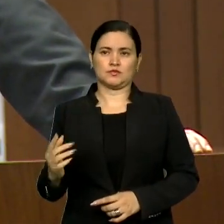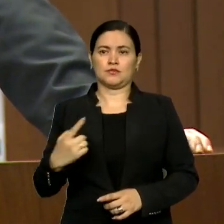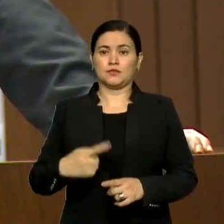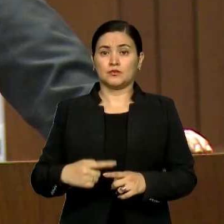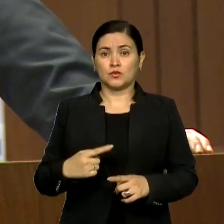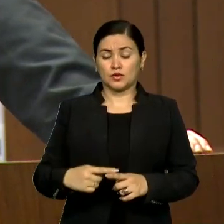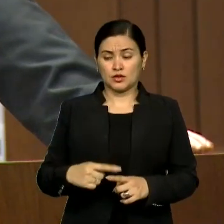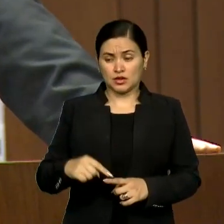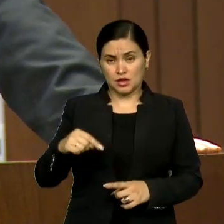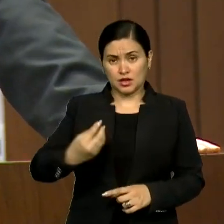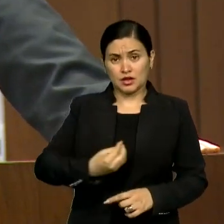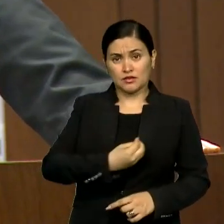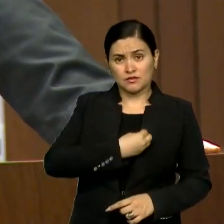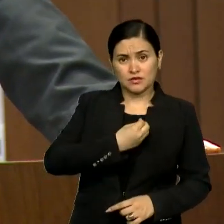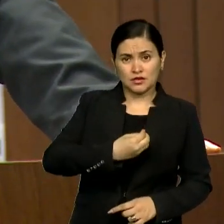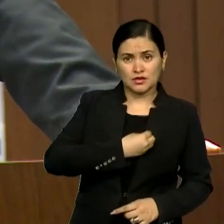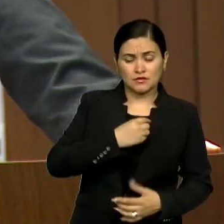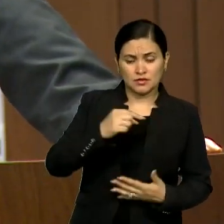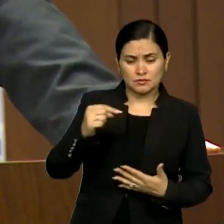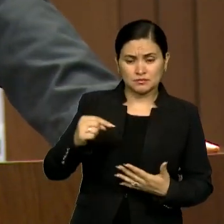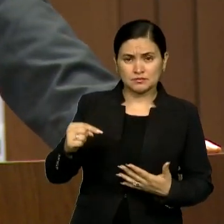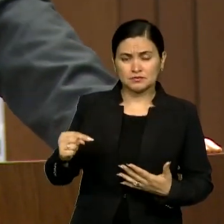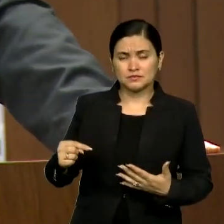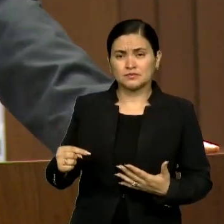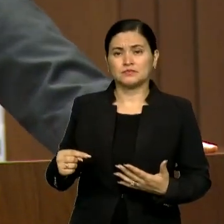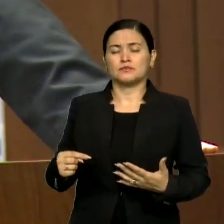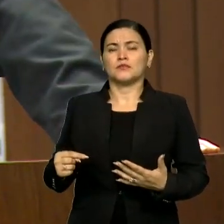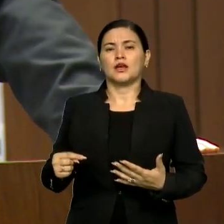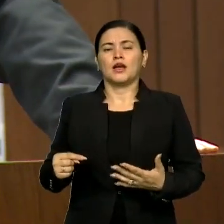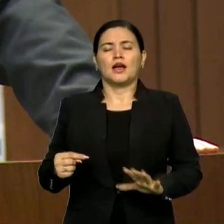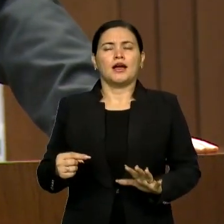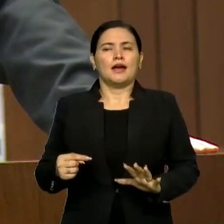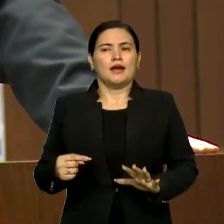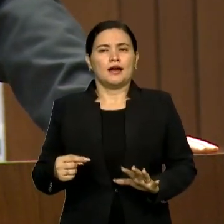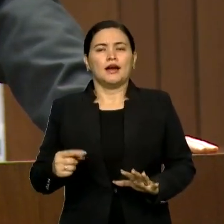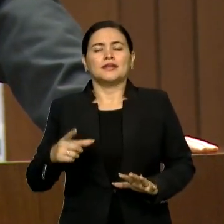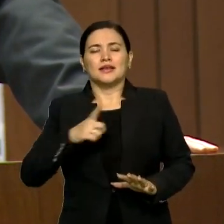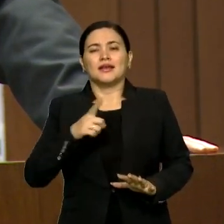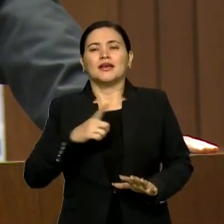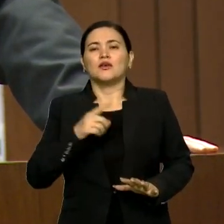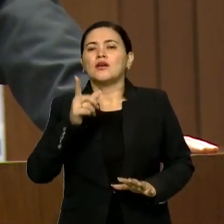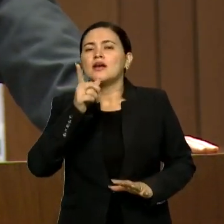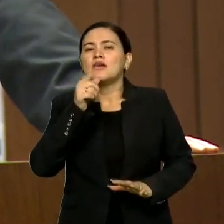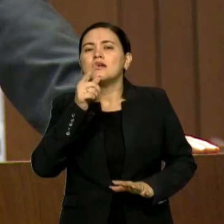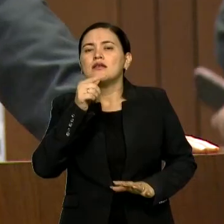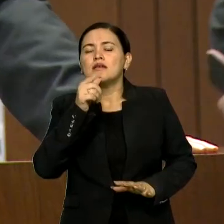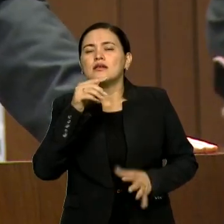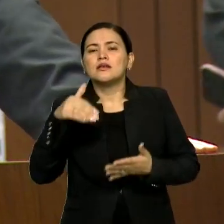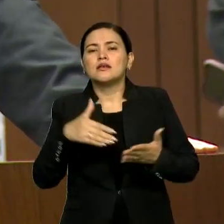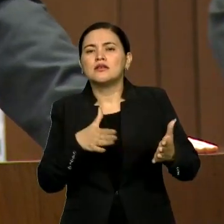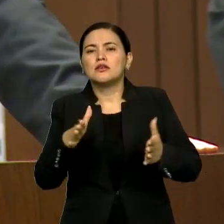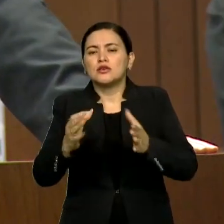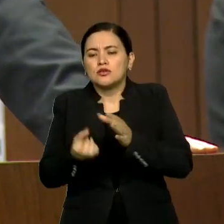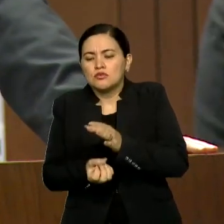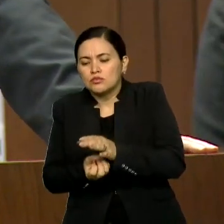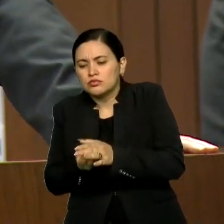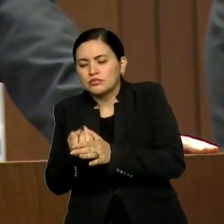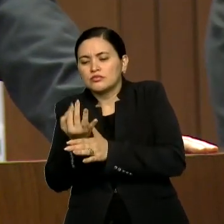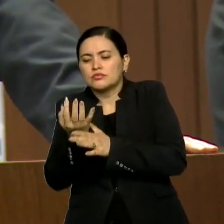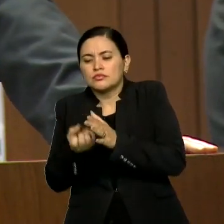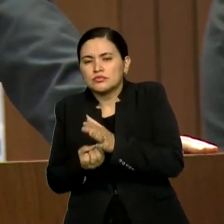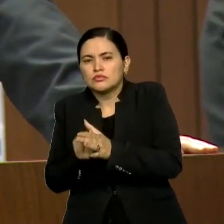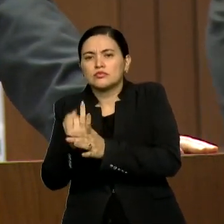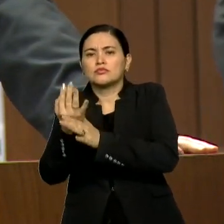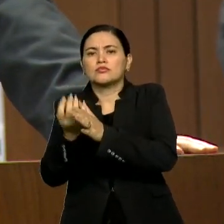abriga várias bacias hidrográficas, nascente de várias bacias hidrográficas. E eu quero chamar a atenção